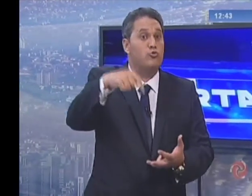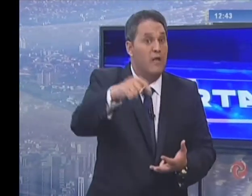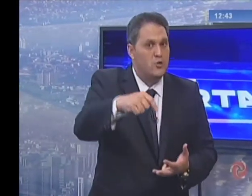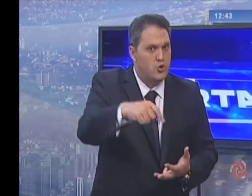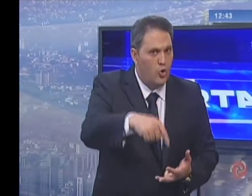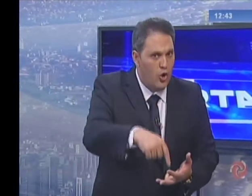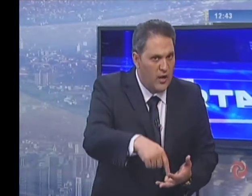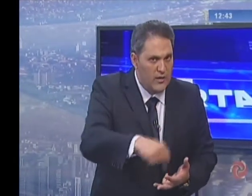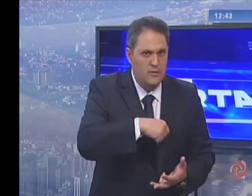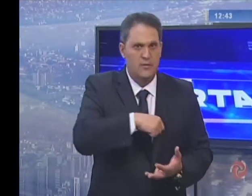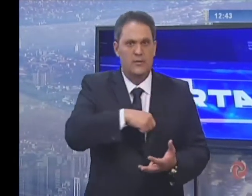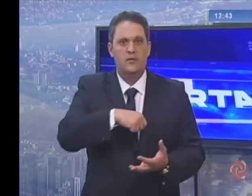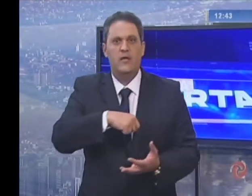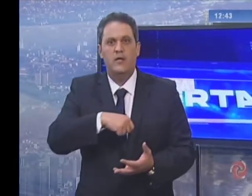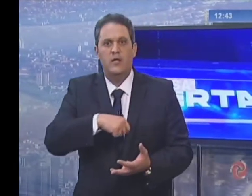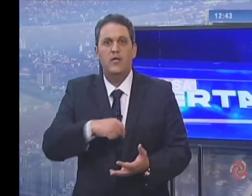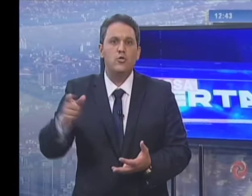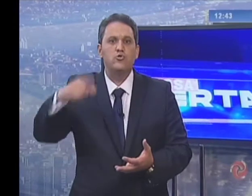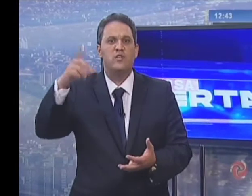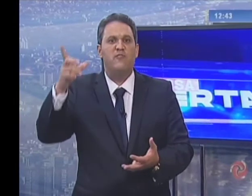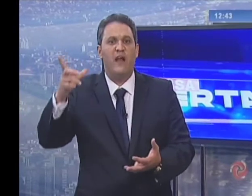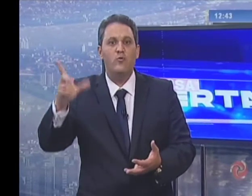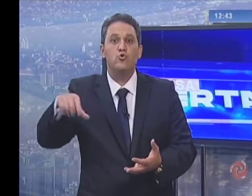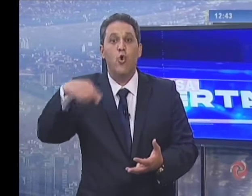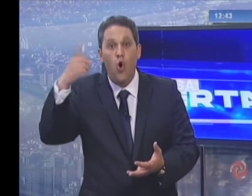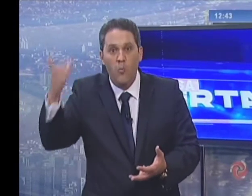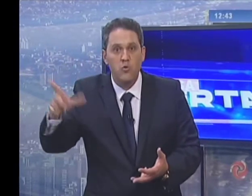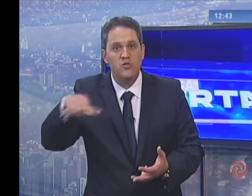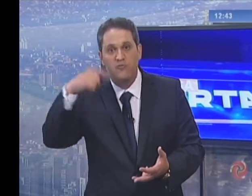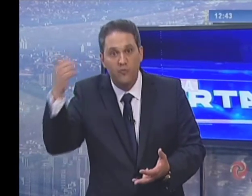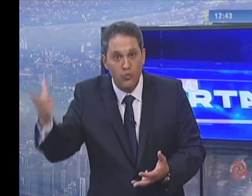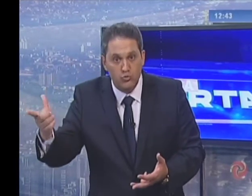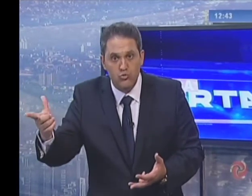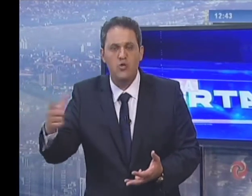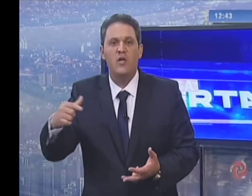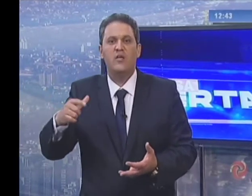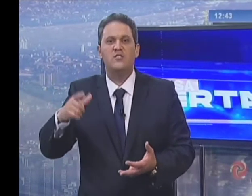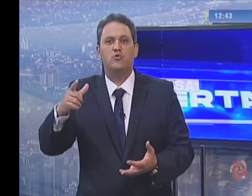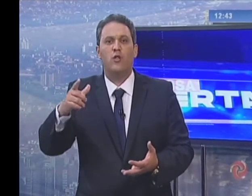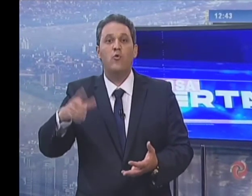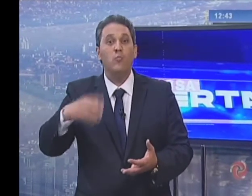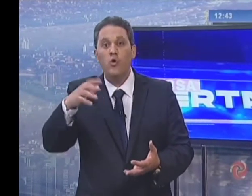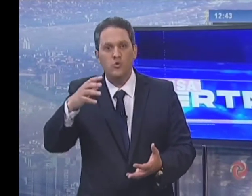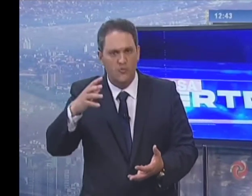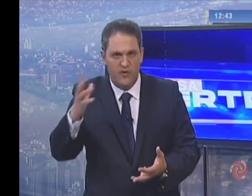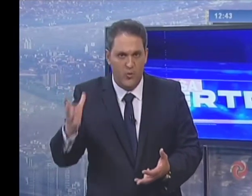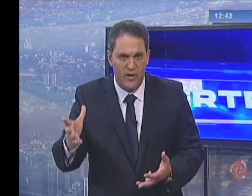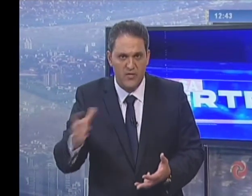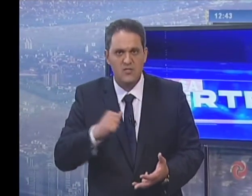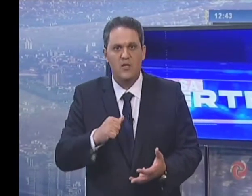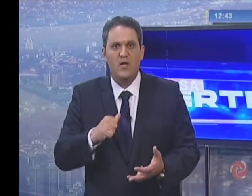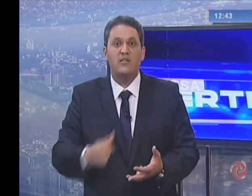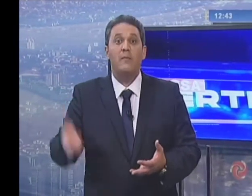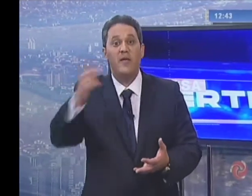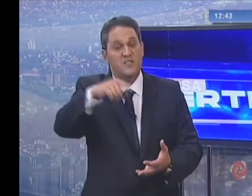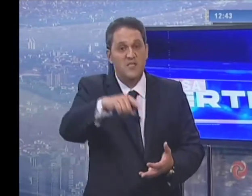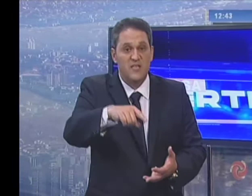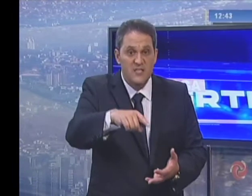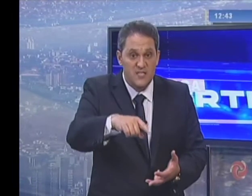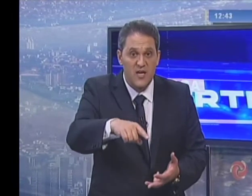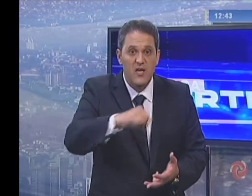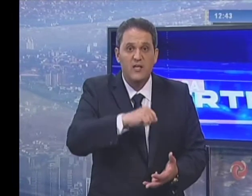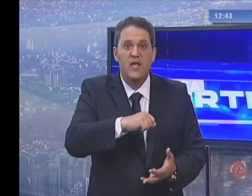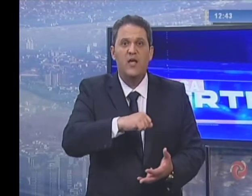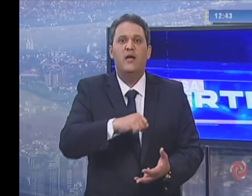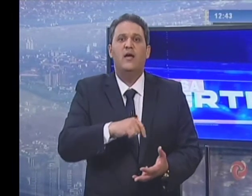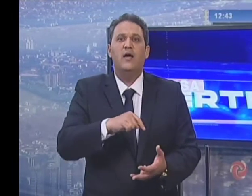dentro da escola, né? Isso sem falar nos roubos e furtos que se tornaram muito frequentes. Também sem